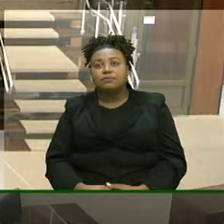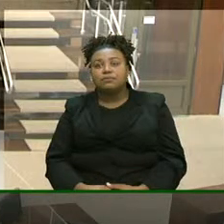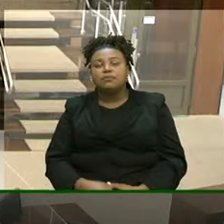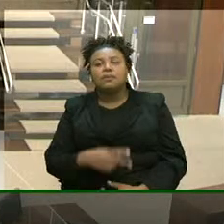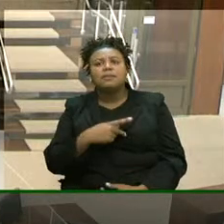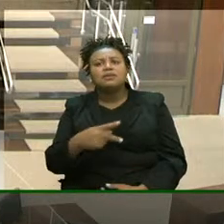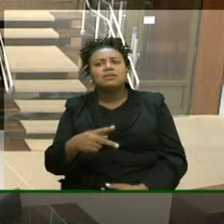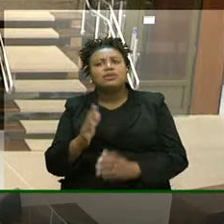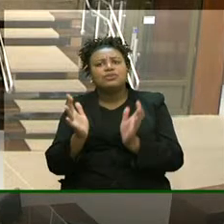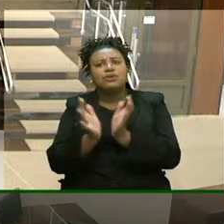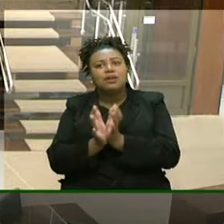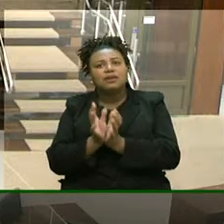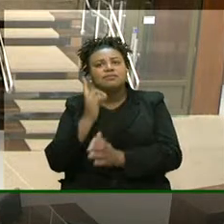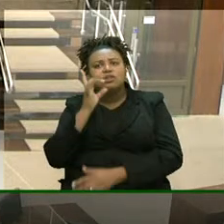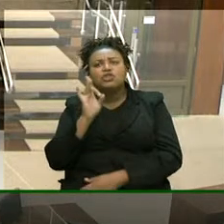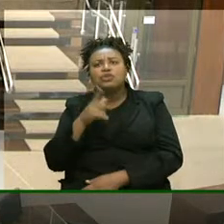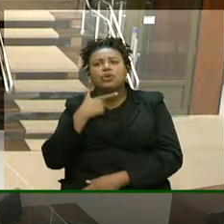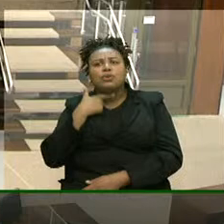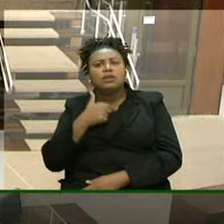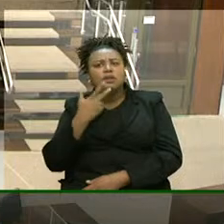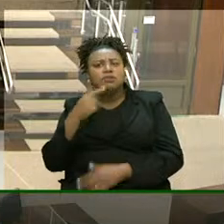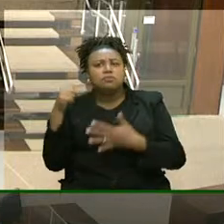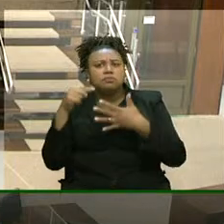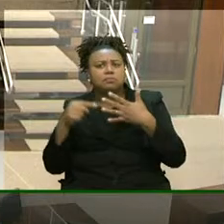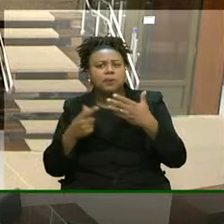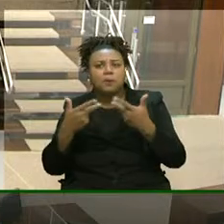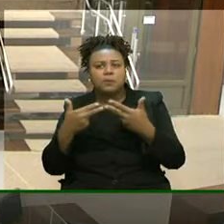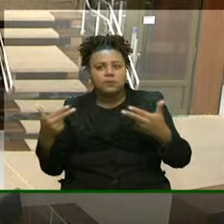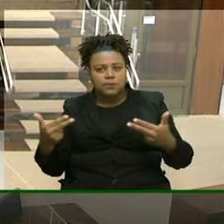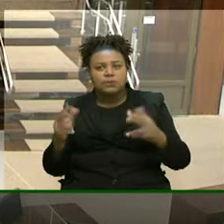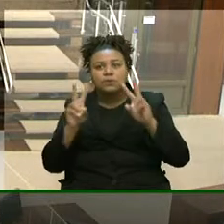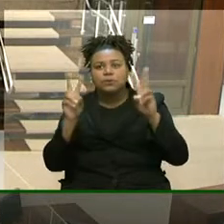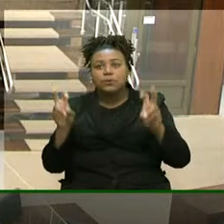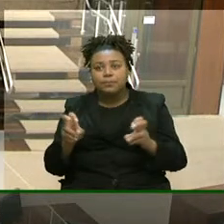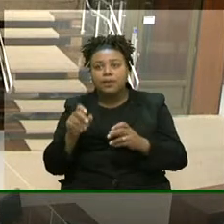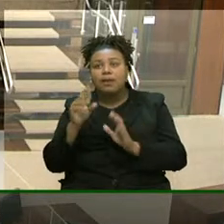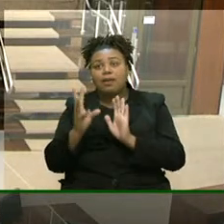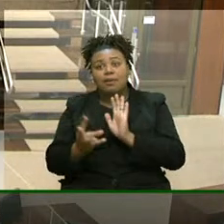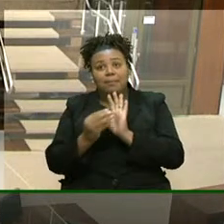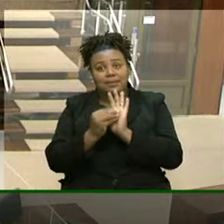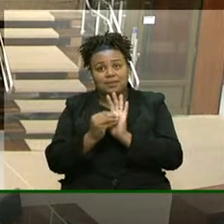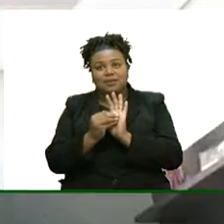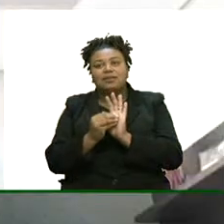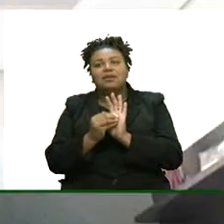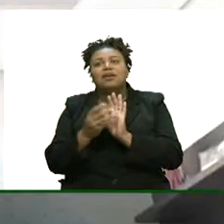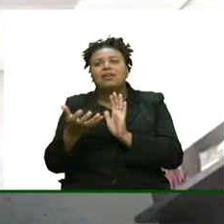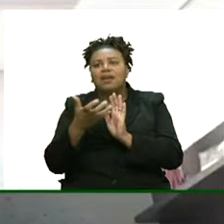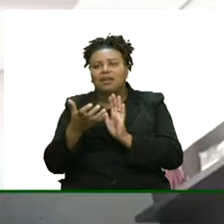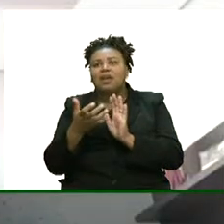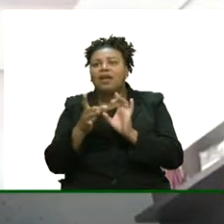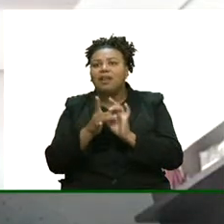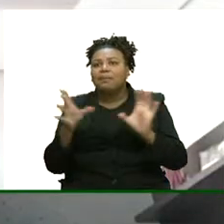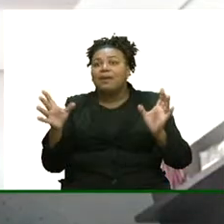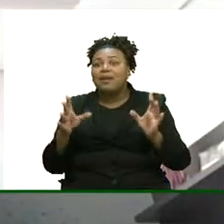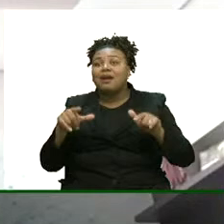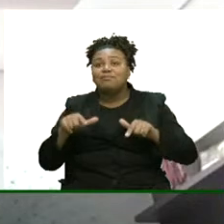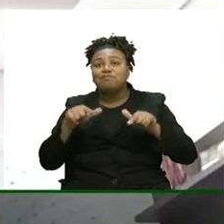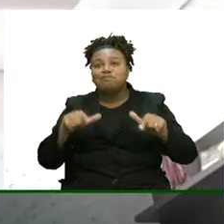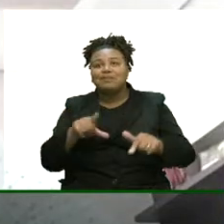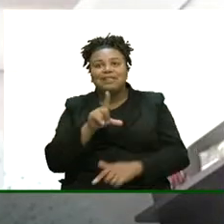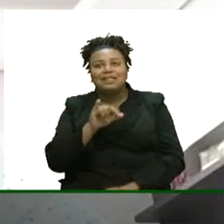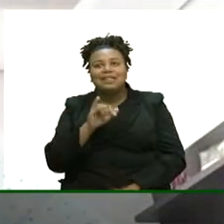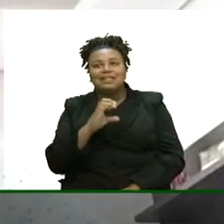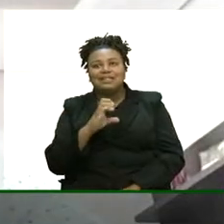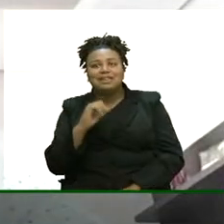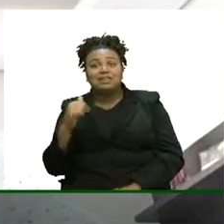Senhor presidente, colegas deputados, apenas gostaria de fazer algumas ponderações com relação à emenda que busca isentar as licenças, porque